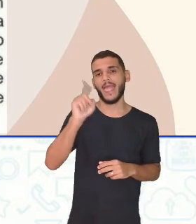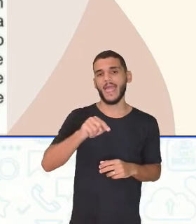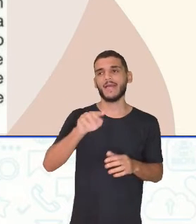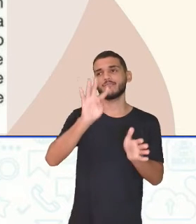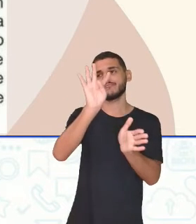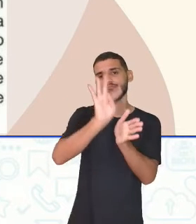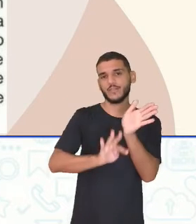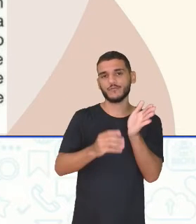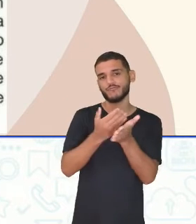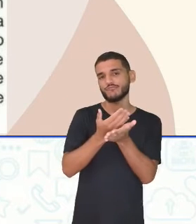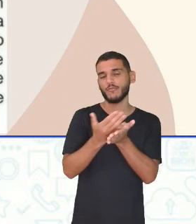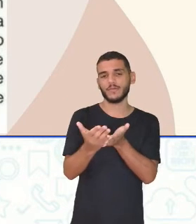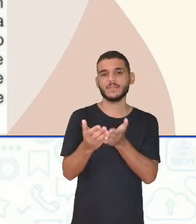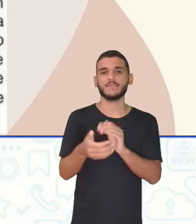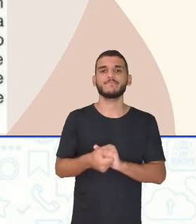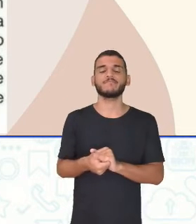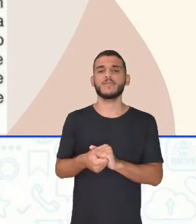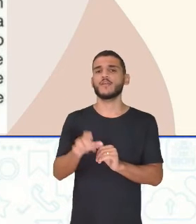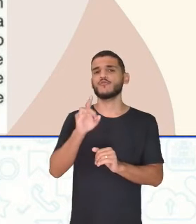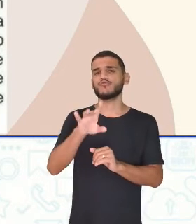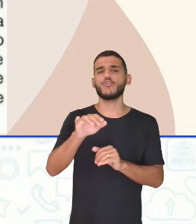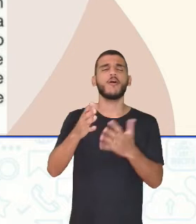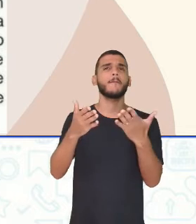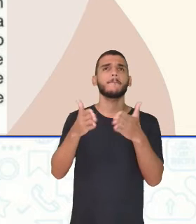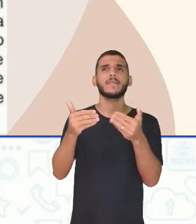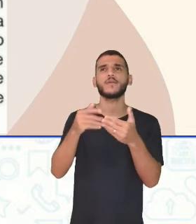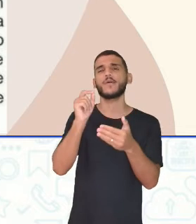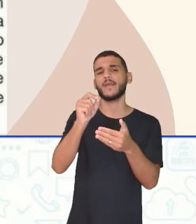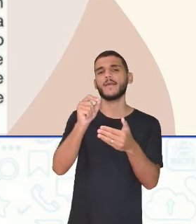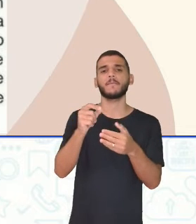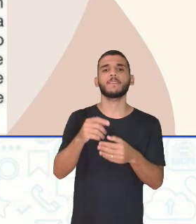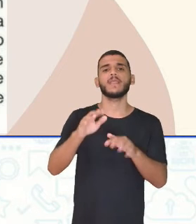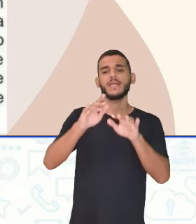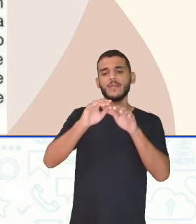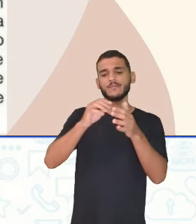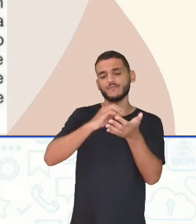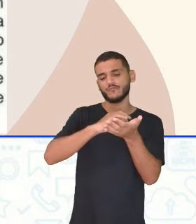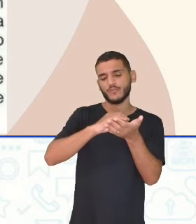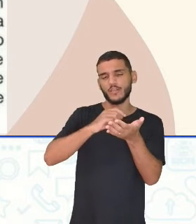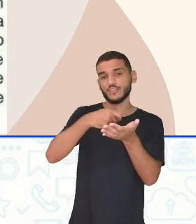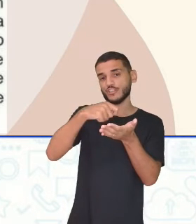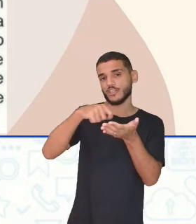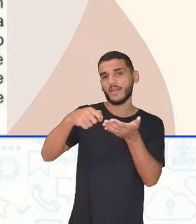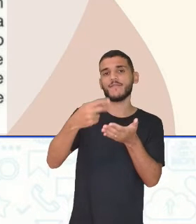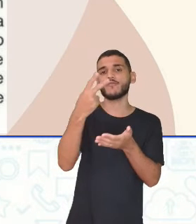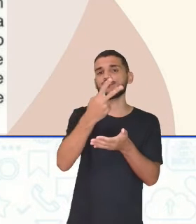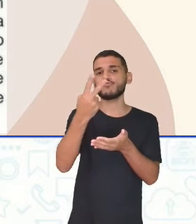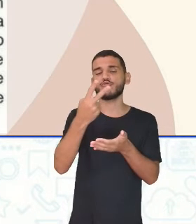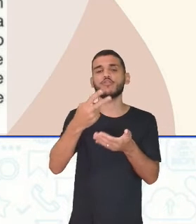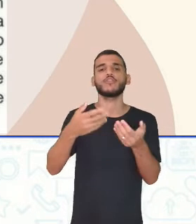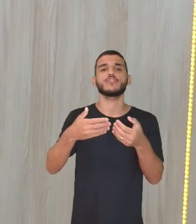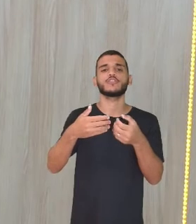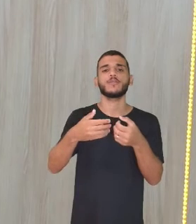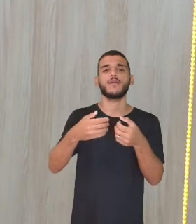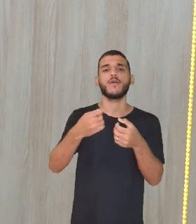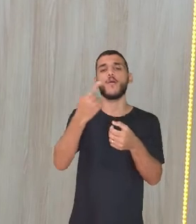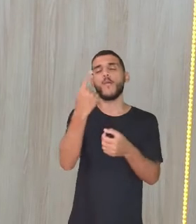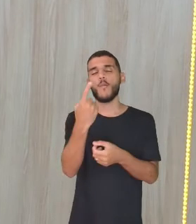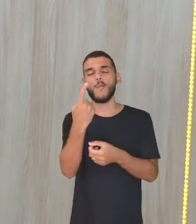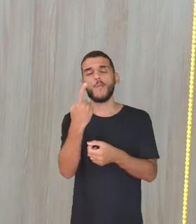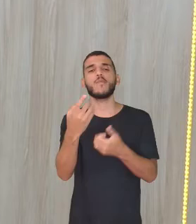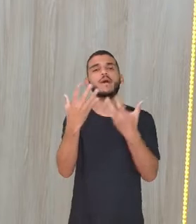simplesmente pedi assim, escrevam aí 2 parágrafos, um para você falar sobre a favor e você